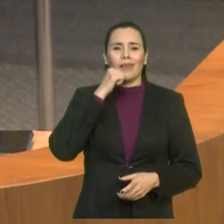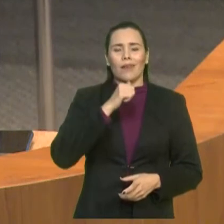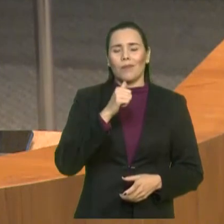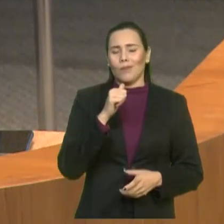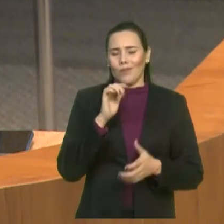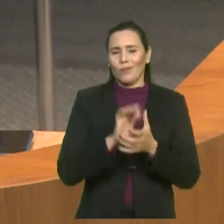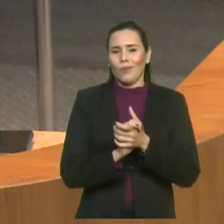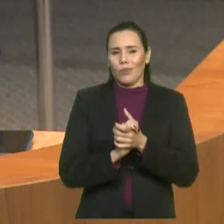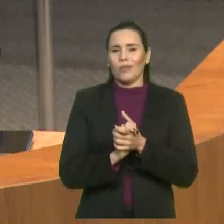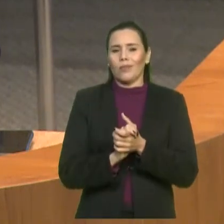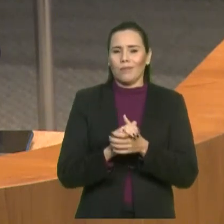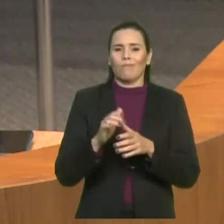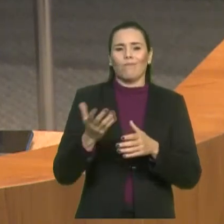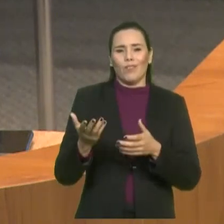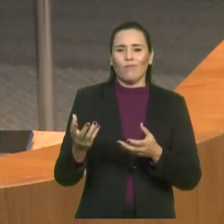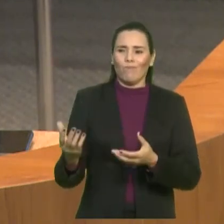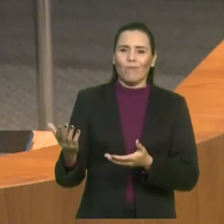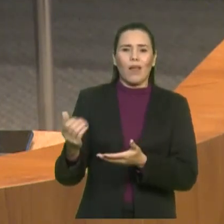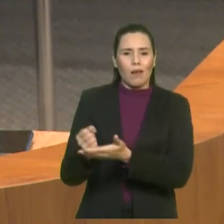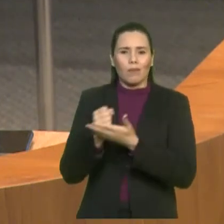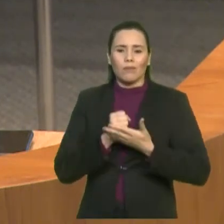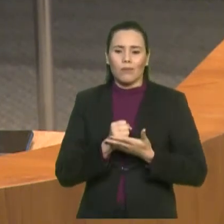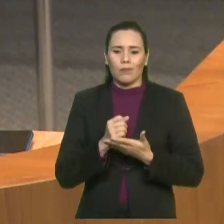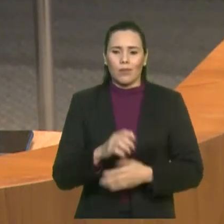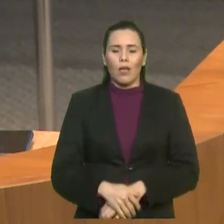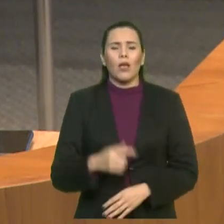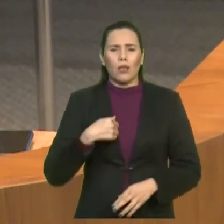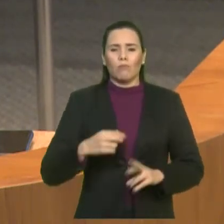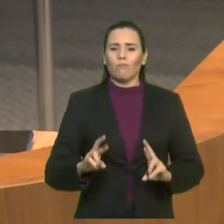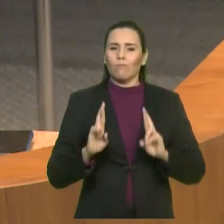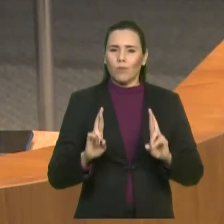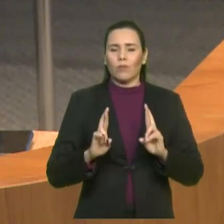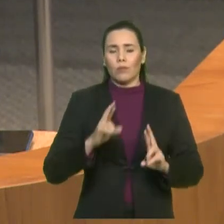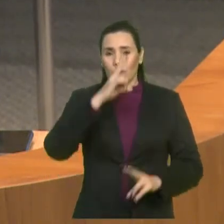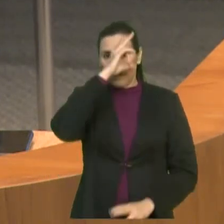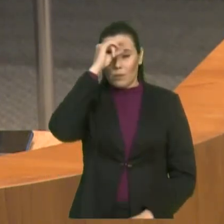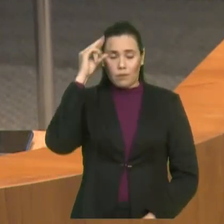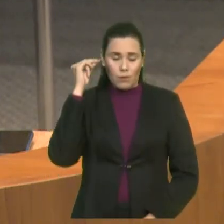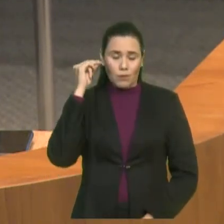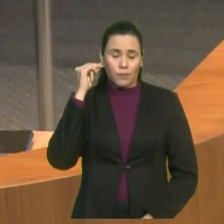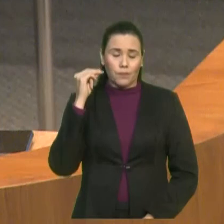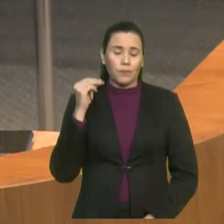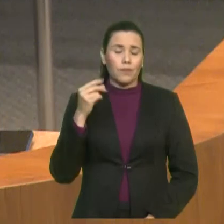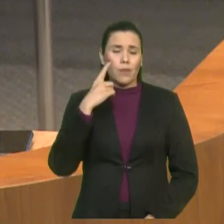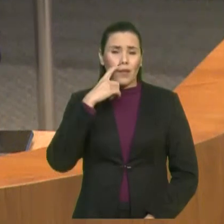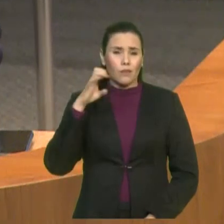que desejo ao prefeito Edivaldo, que continue sendo sempre abençoado por